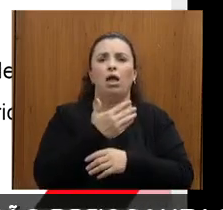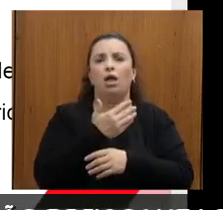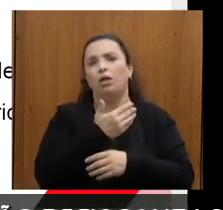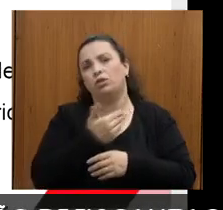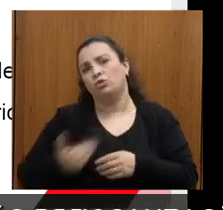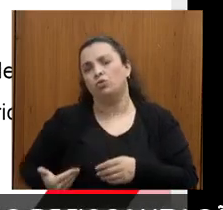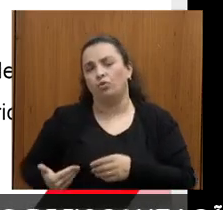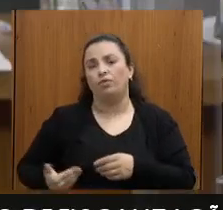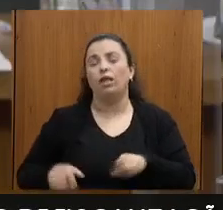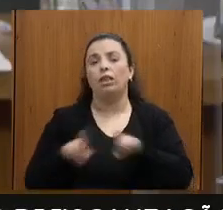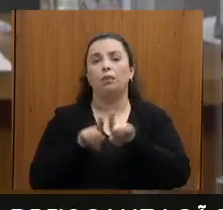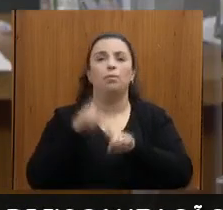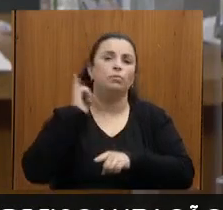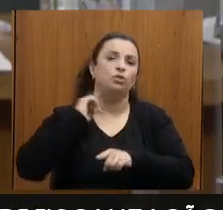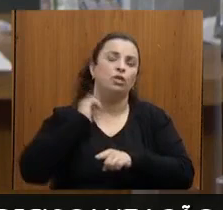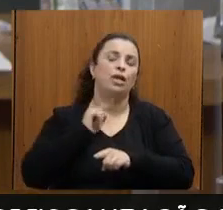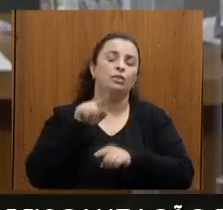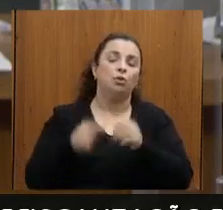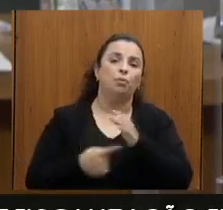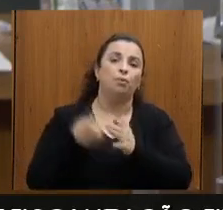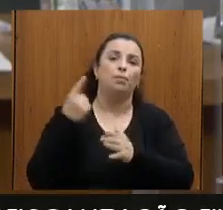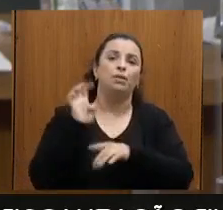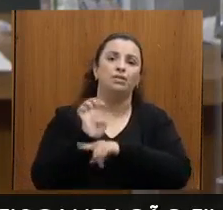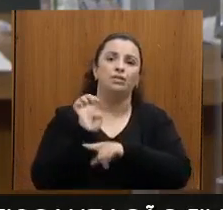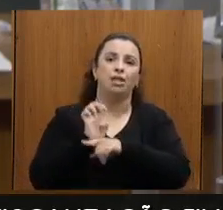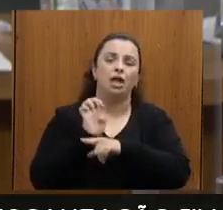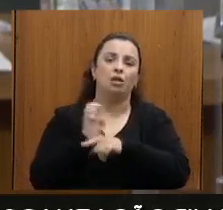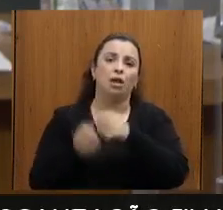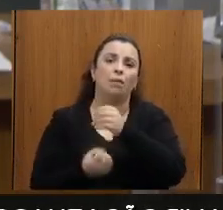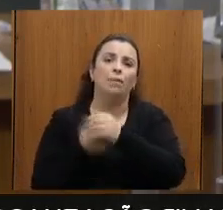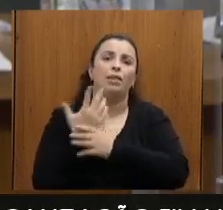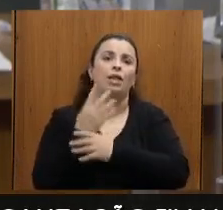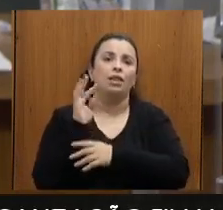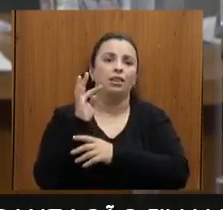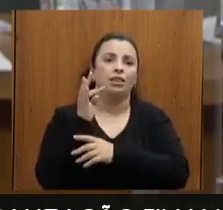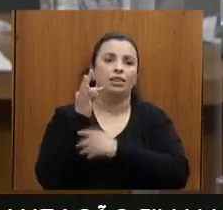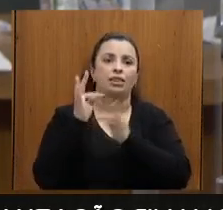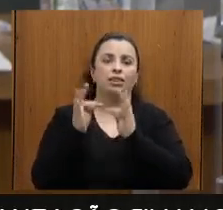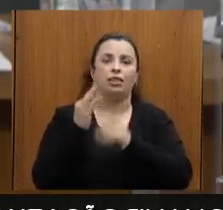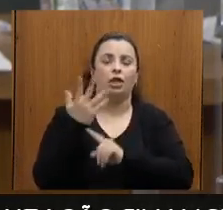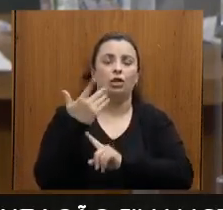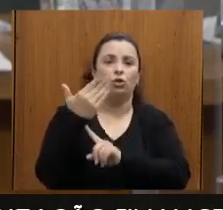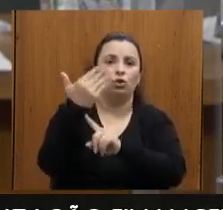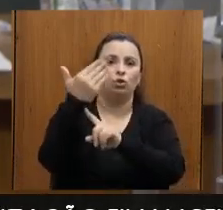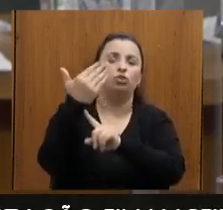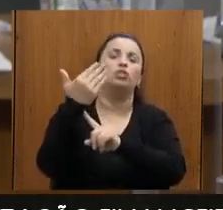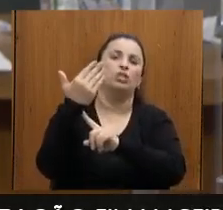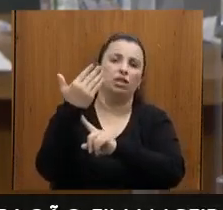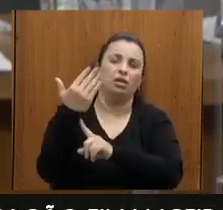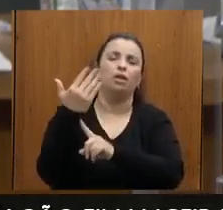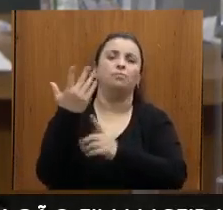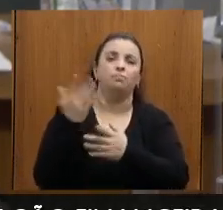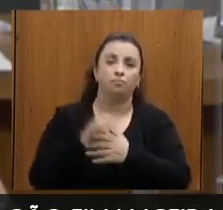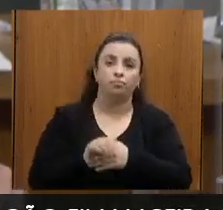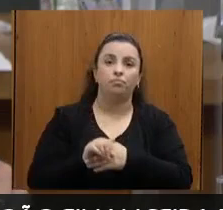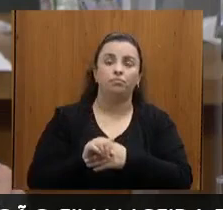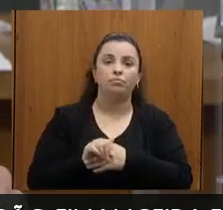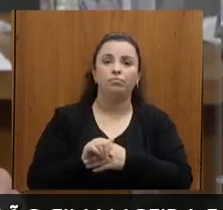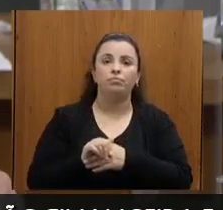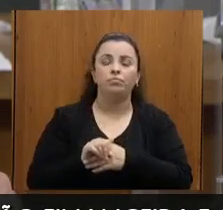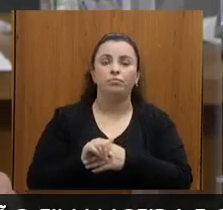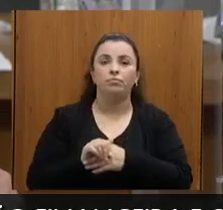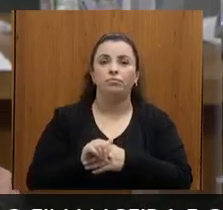primeiro estado também a implantar tecnologia blockchain para o rastreio da cadeia de carvão. E a implantação do regime de